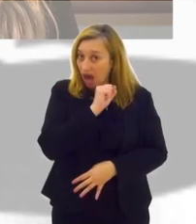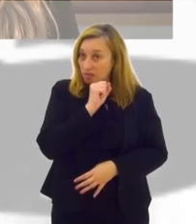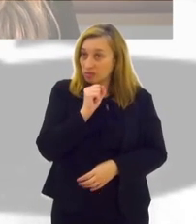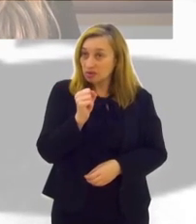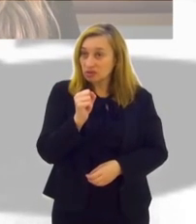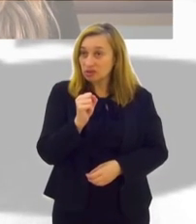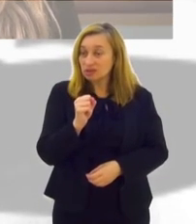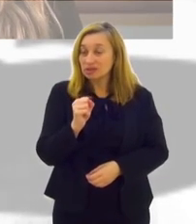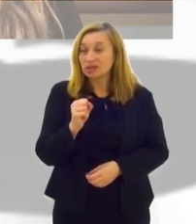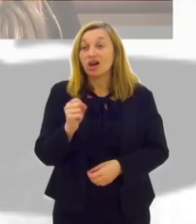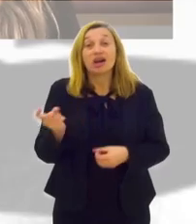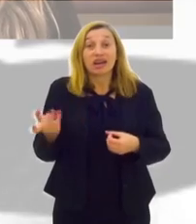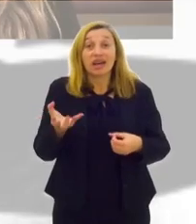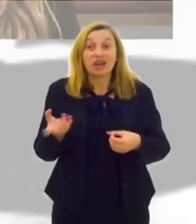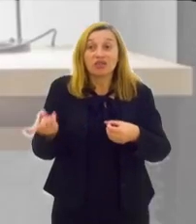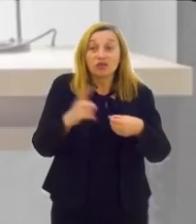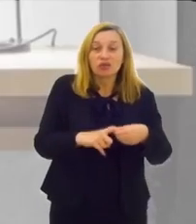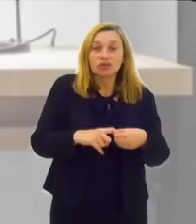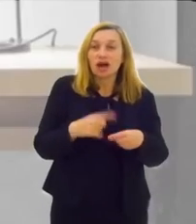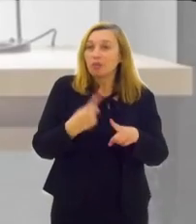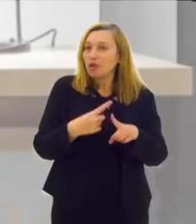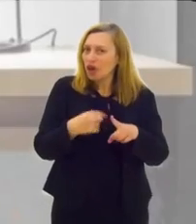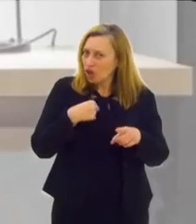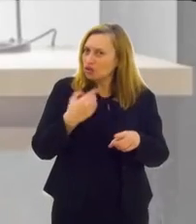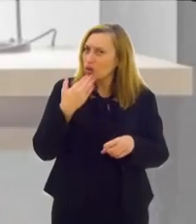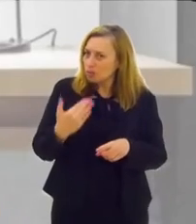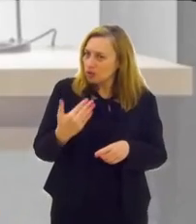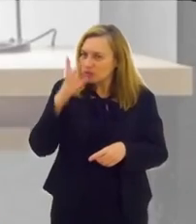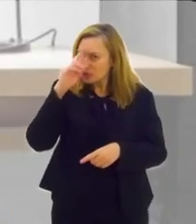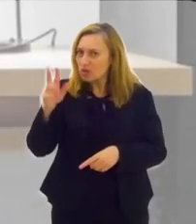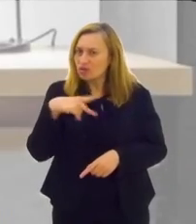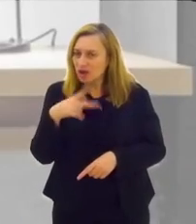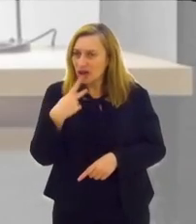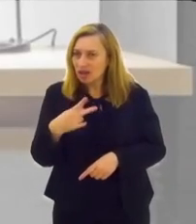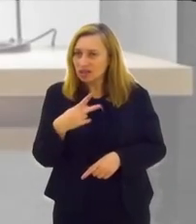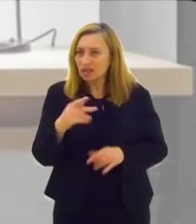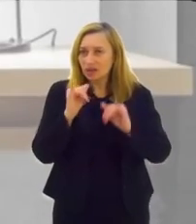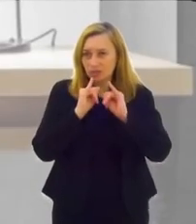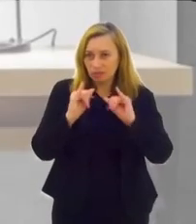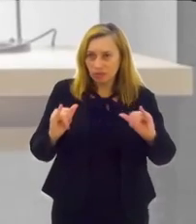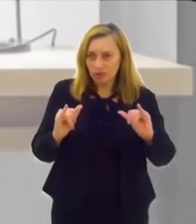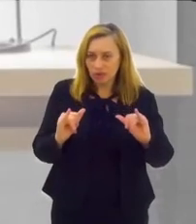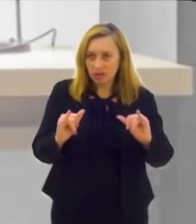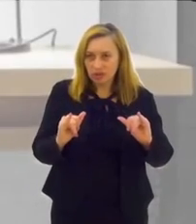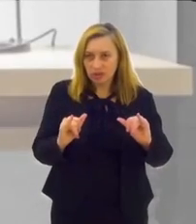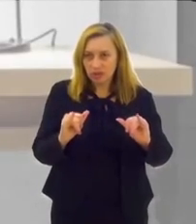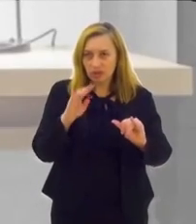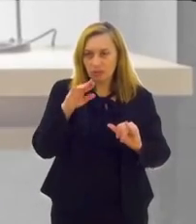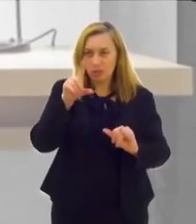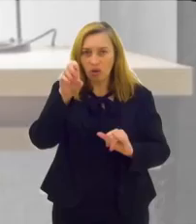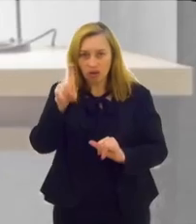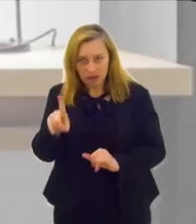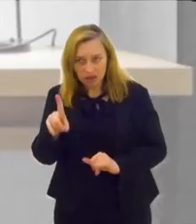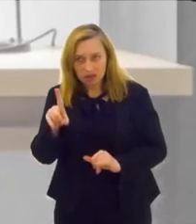intervalo, é coisa muito Tudo bem. rápida. A gente já está louco para voltar, porque na volta eu já vou pedir para o senhor falar sobre a propaganda em